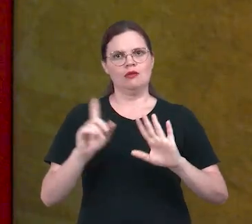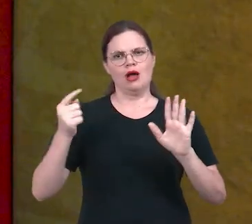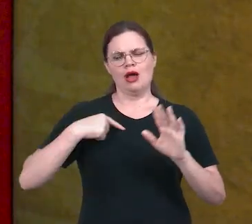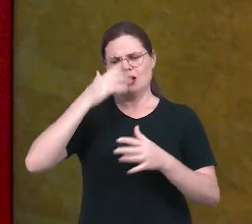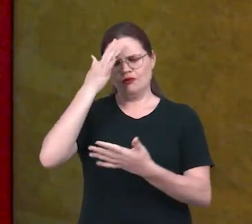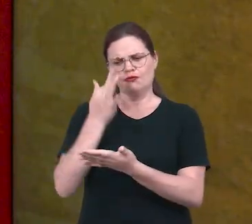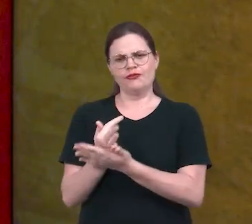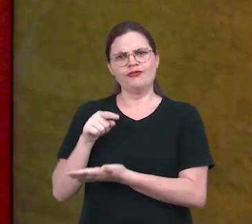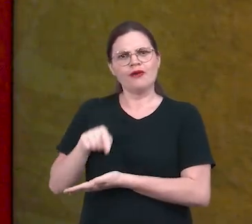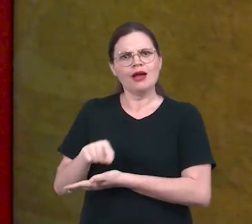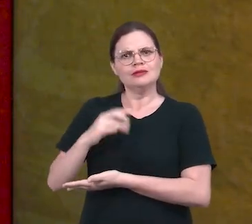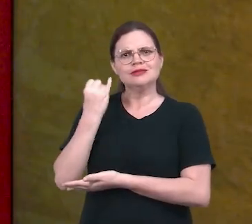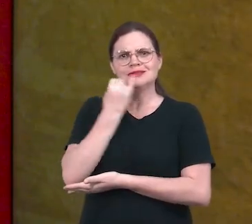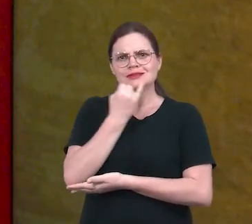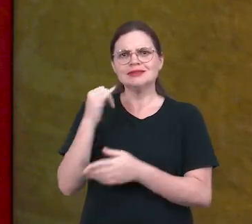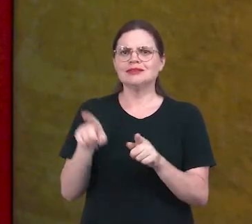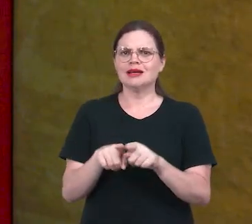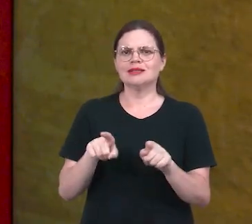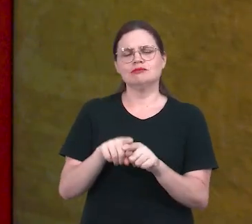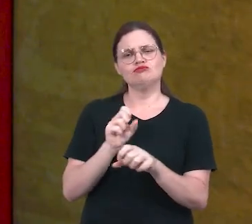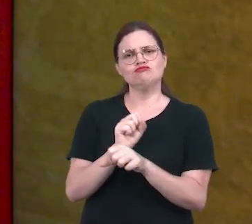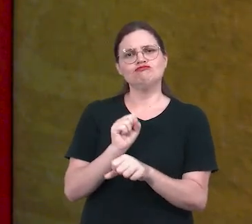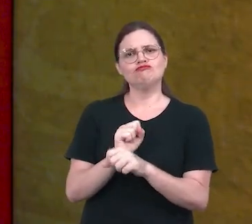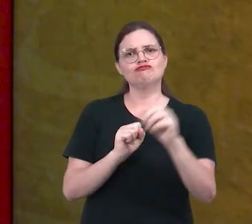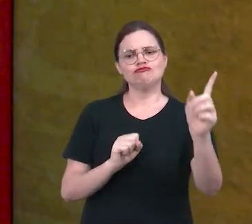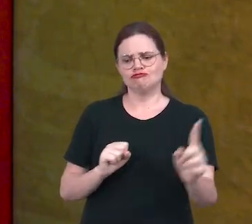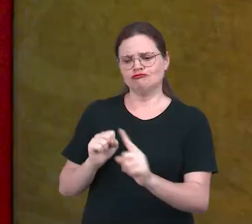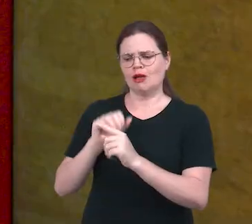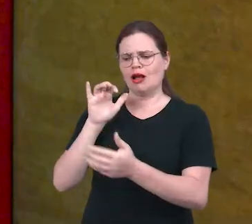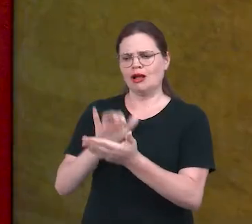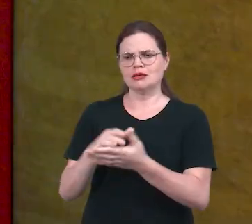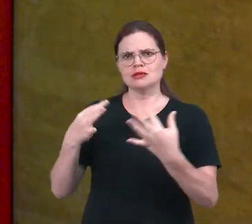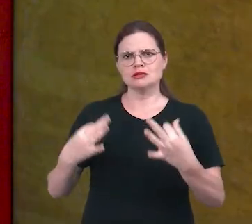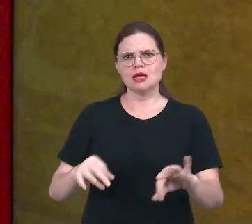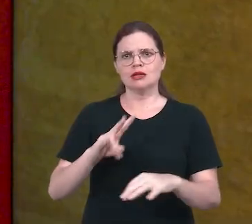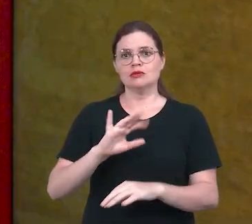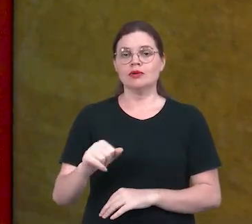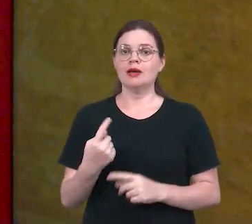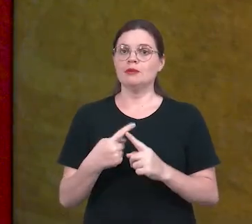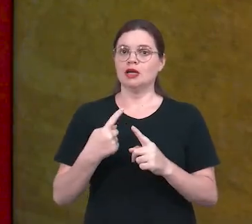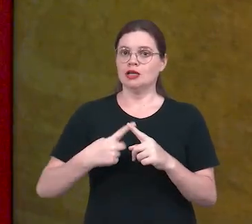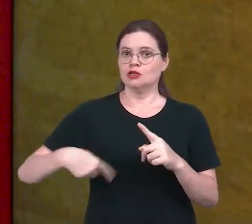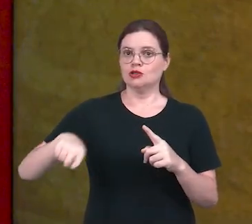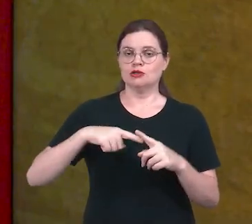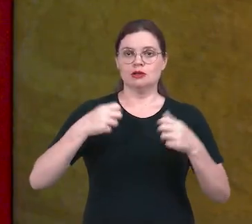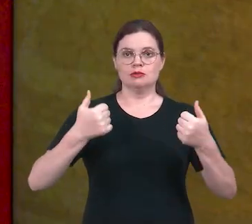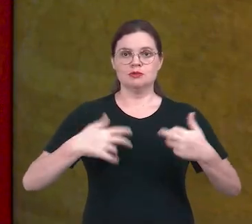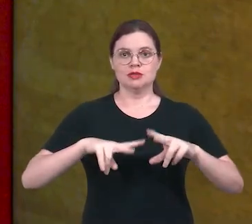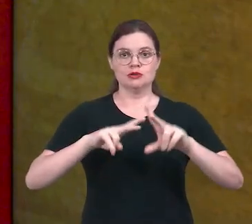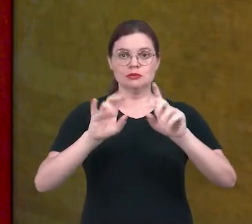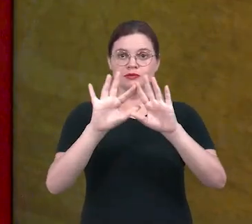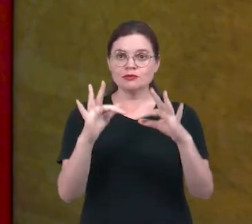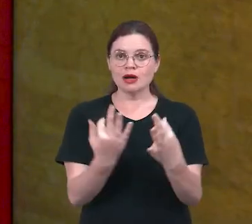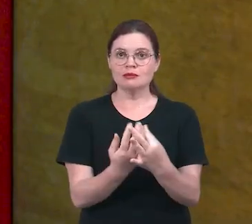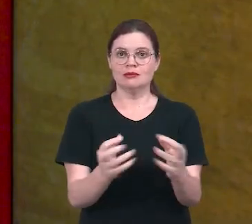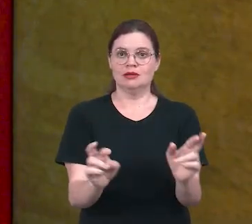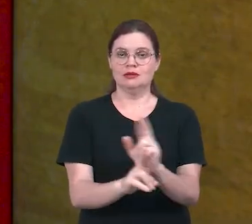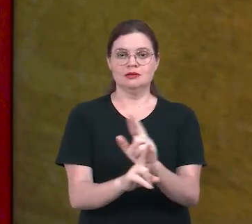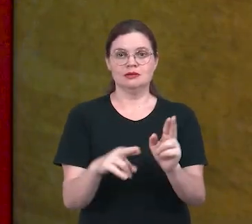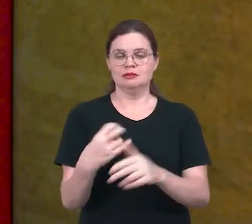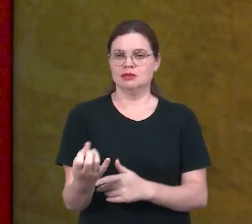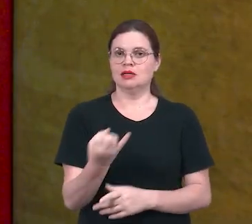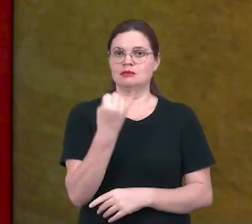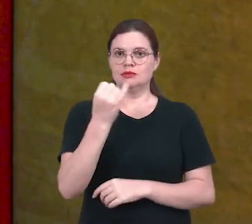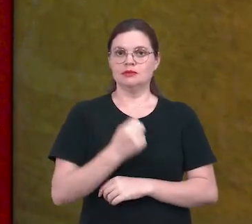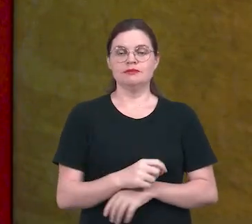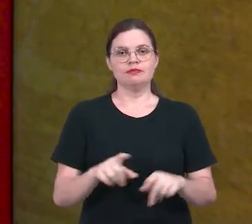de família. Esse programa, nós estamos falando de casamento, nós estamos falando de família, de relacionamento, e isso é fundamental. E ver